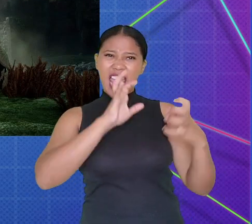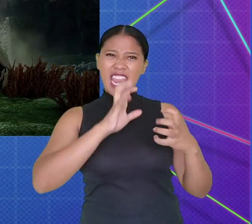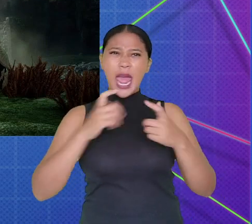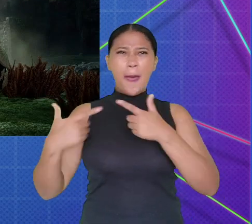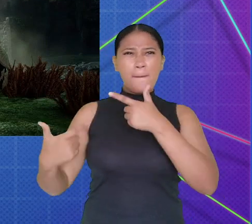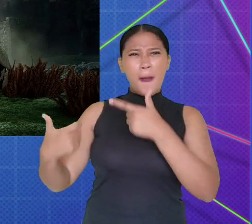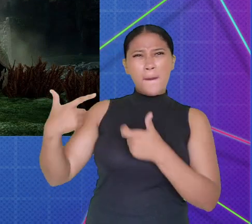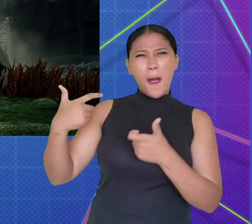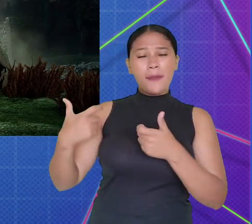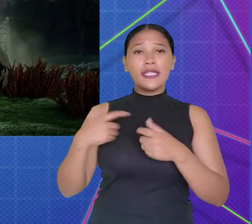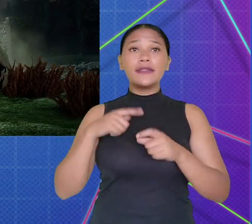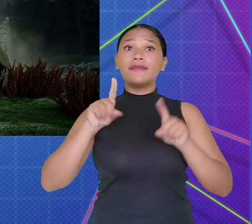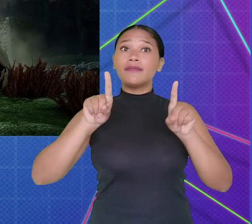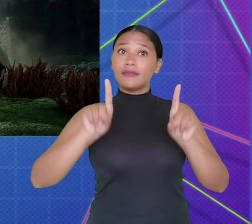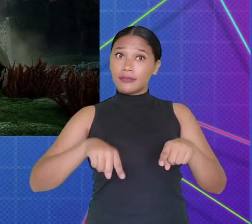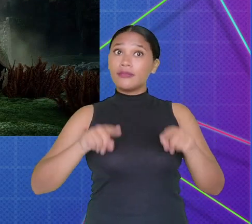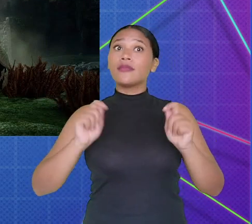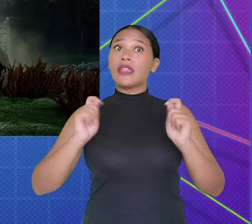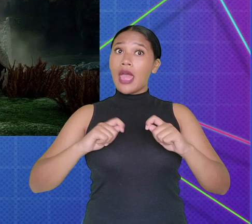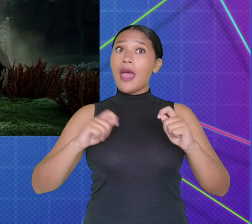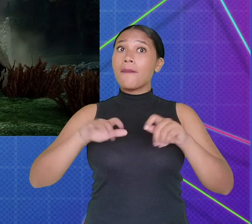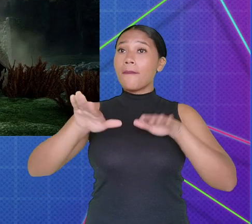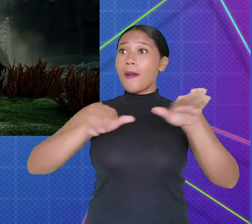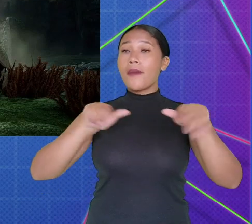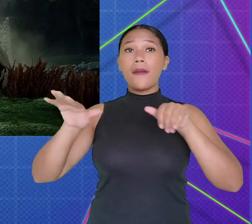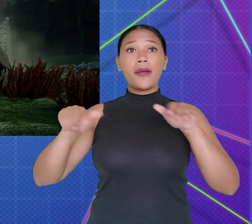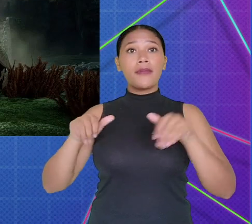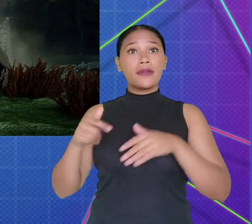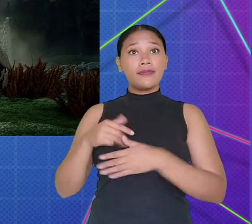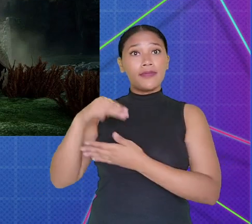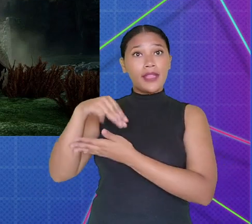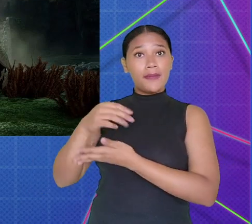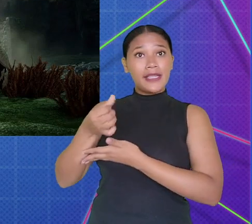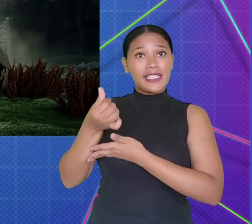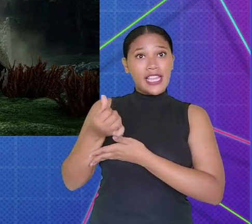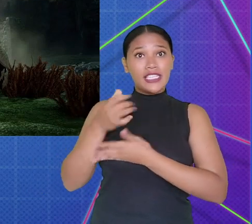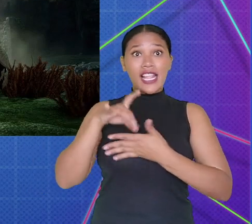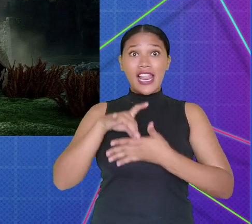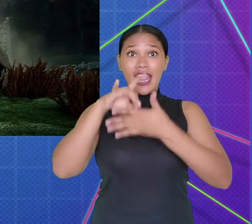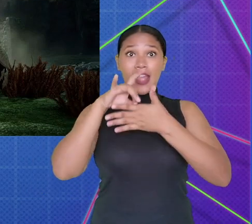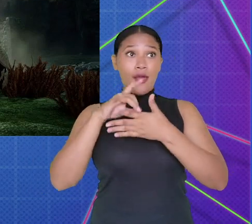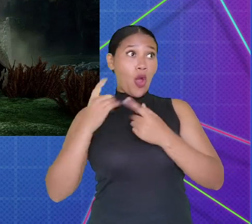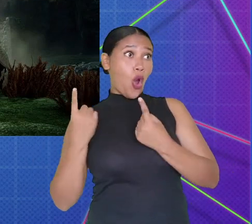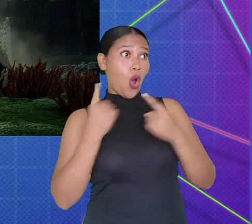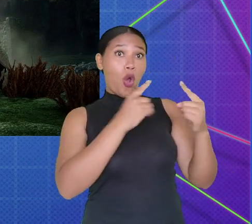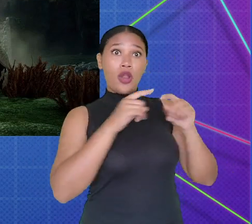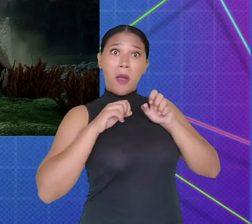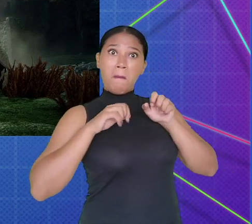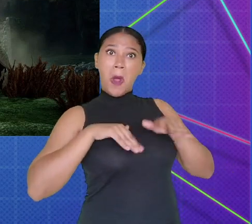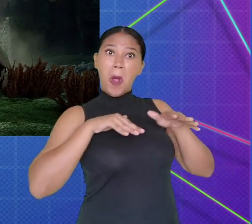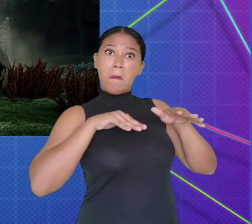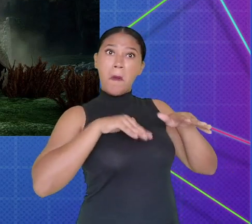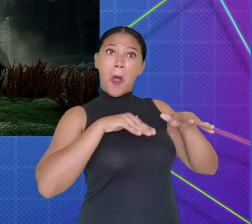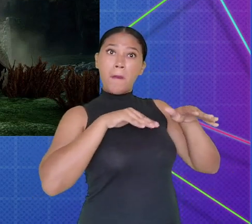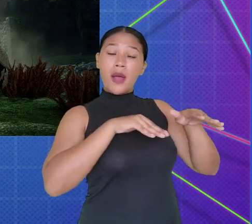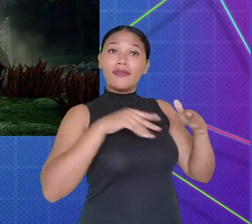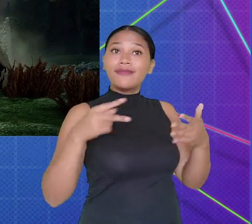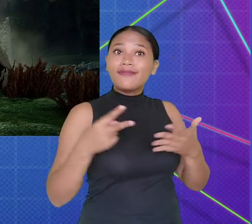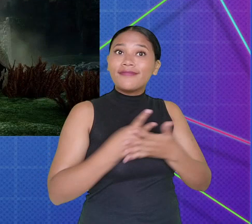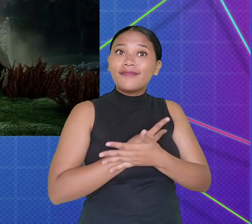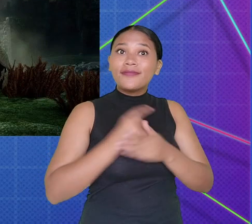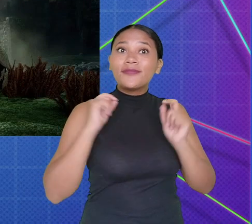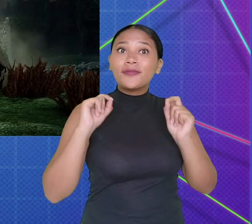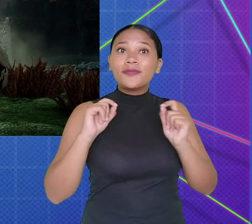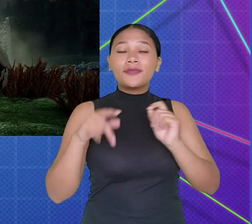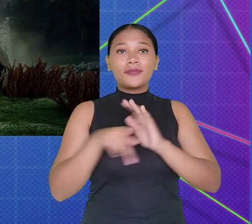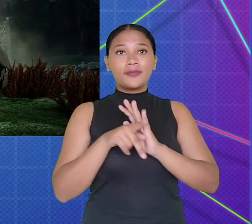guerras e batalhas, em que o jogador pode recrutar personagens não jogáveis e liderá-los em um combate contra os inimigos. Durante